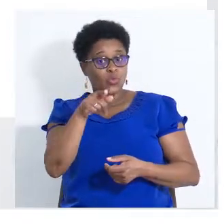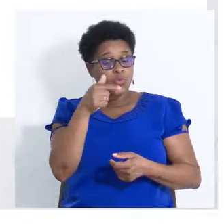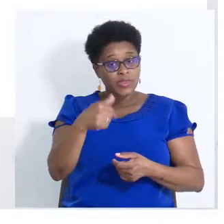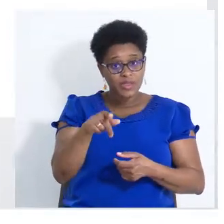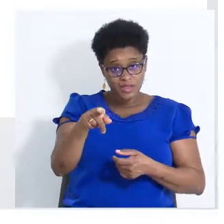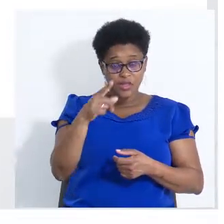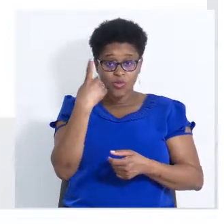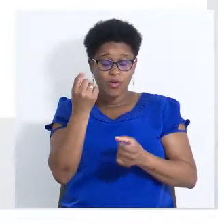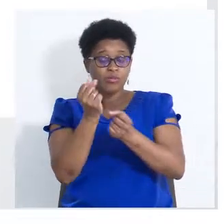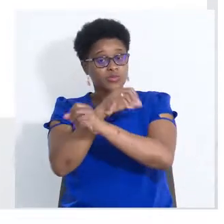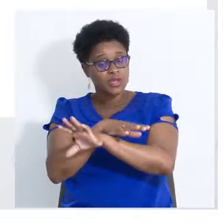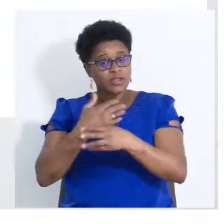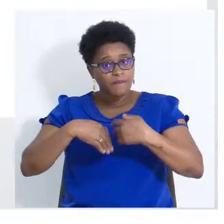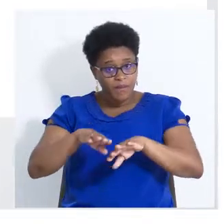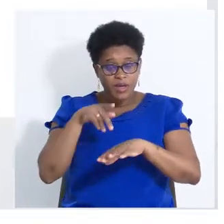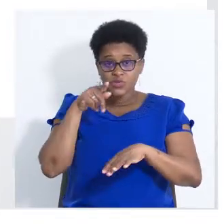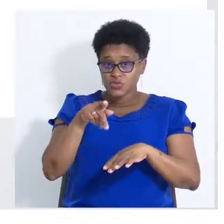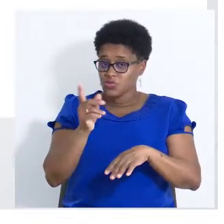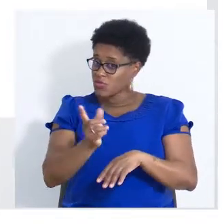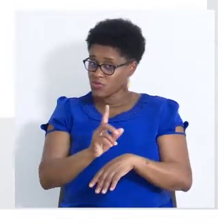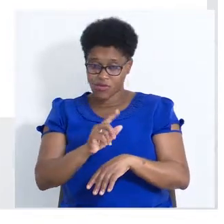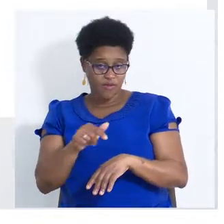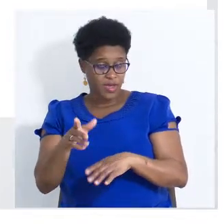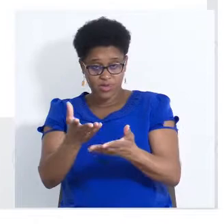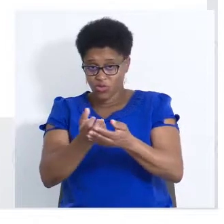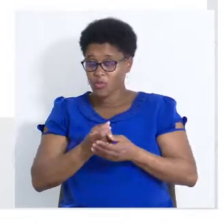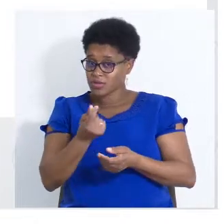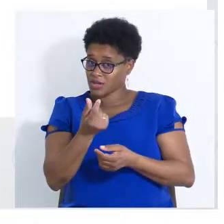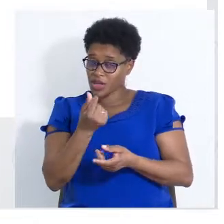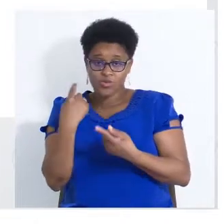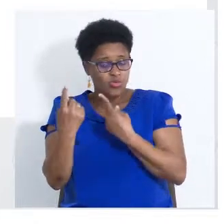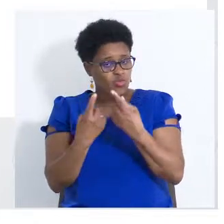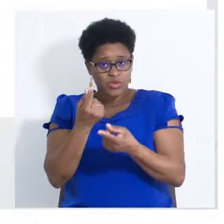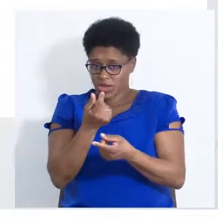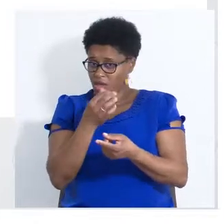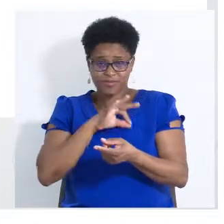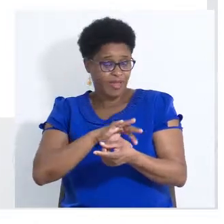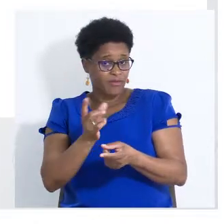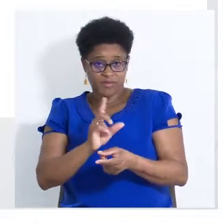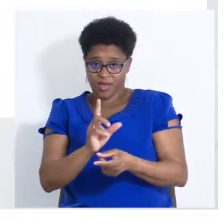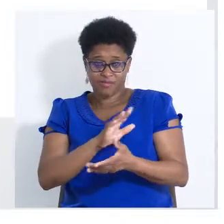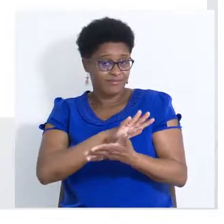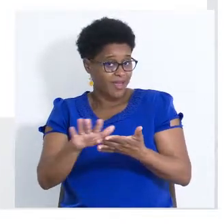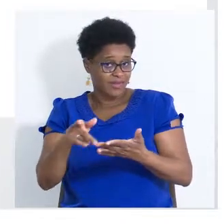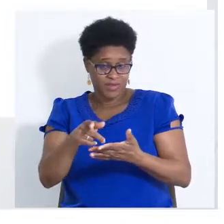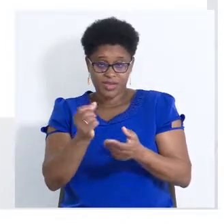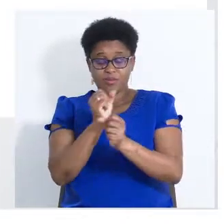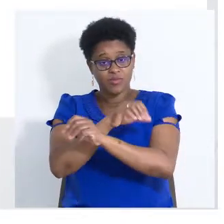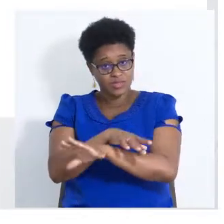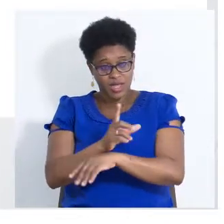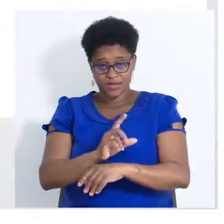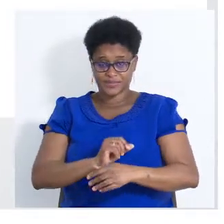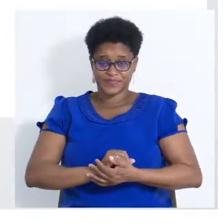que tu tens aqui uma publicidade, mas tu não vais receber nenhuma moeda, nenhum centavo com